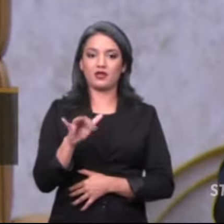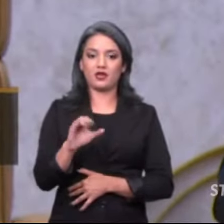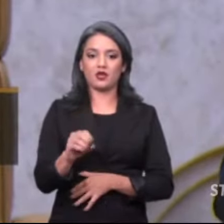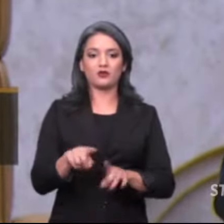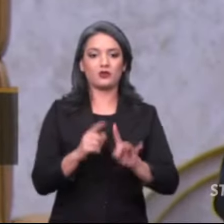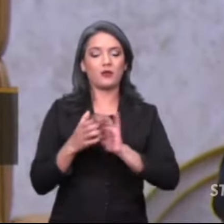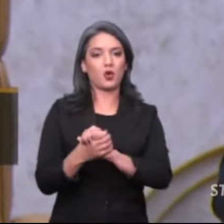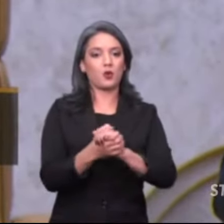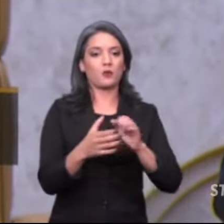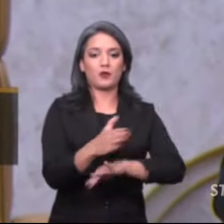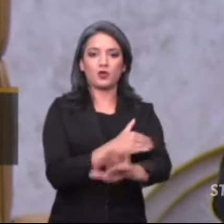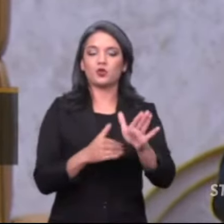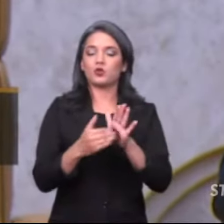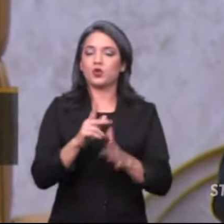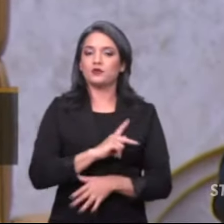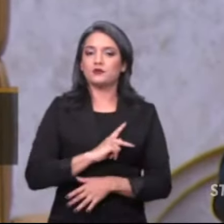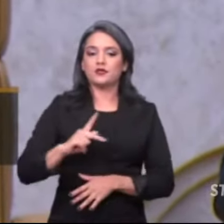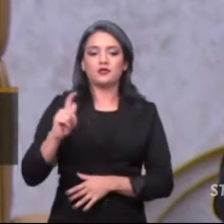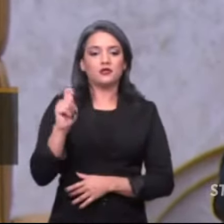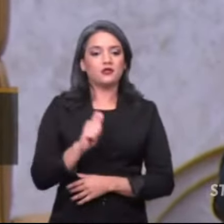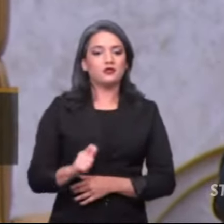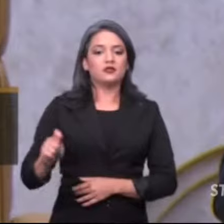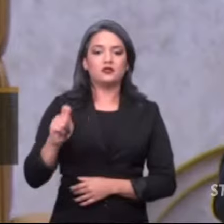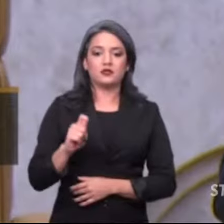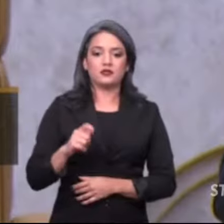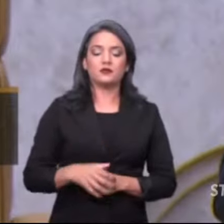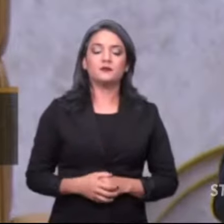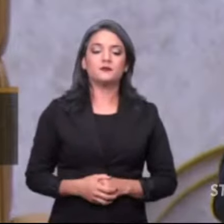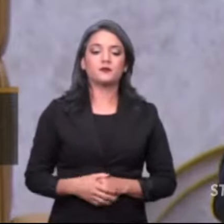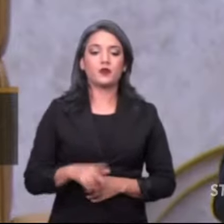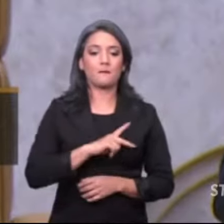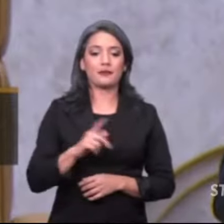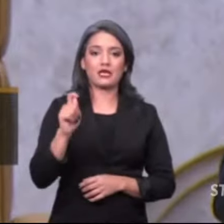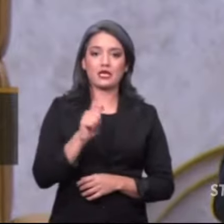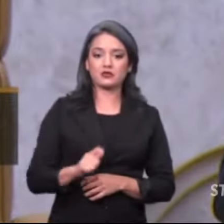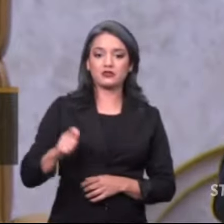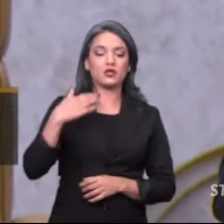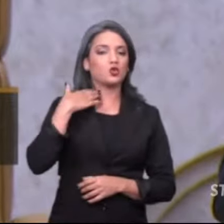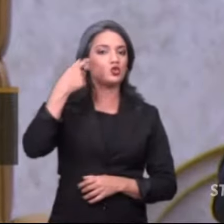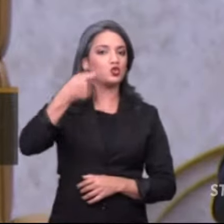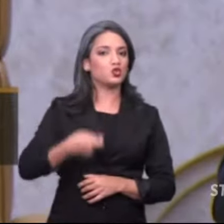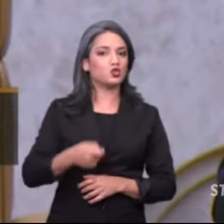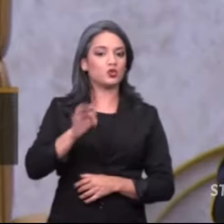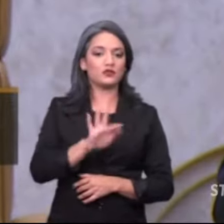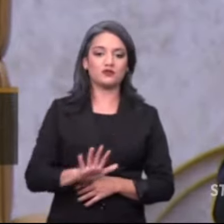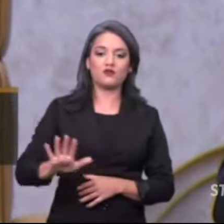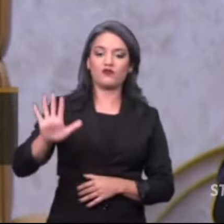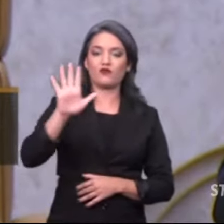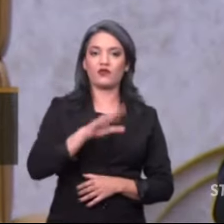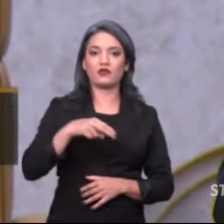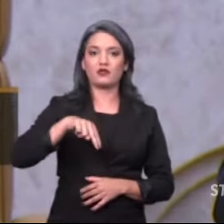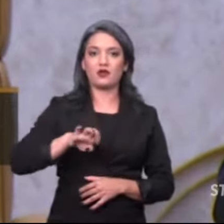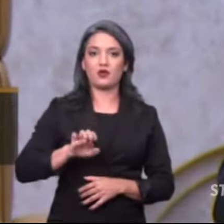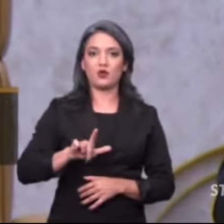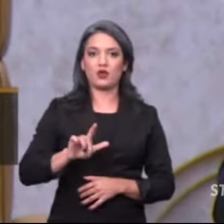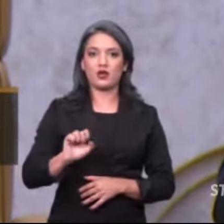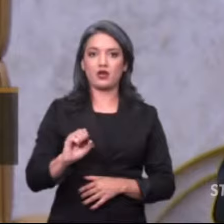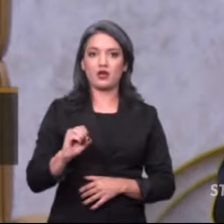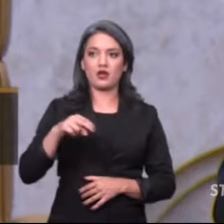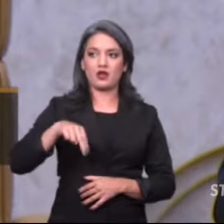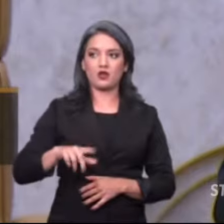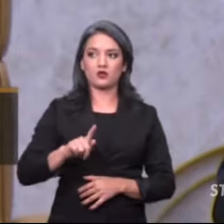cumprimento todos os presidentes de associações, presidente da Associação dos Juízes Federais, Dr. Nelson Gustavo